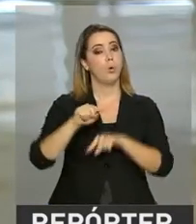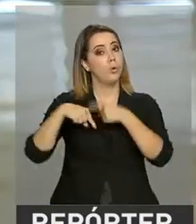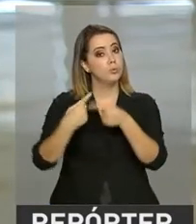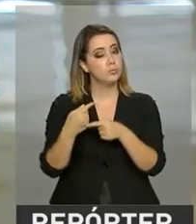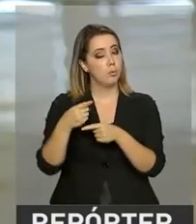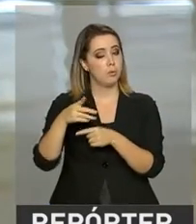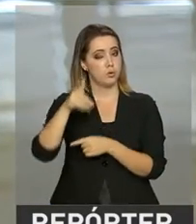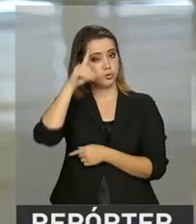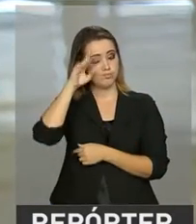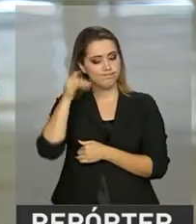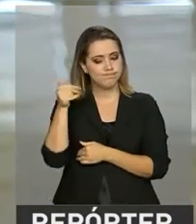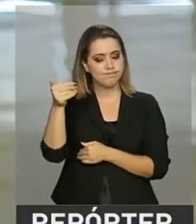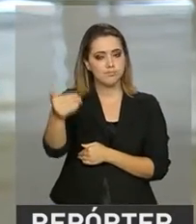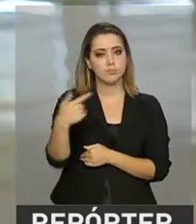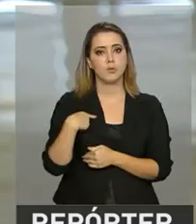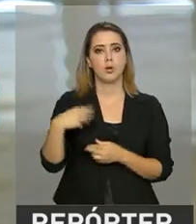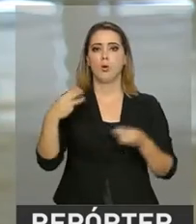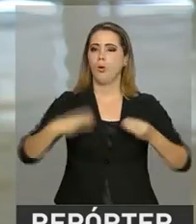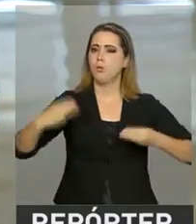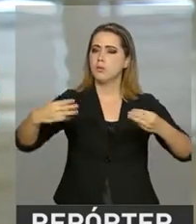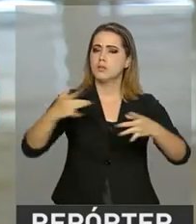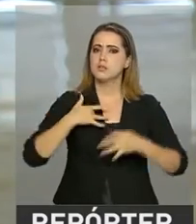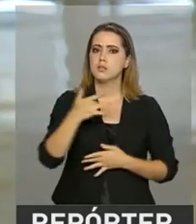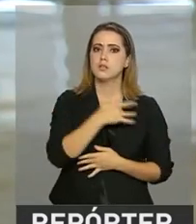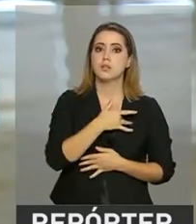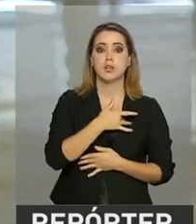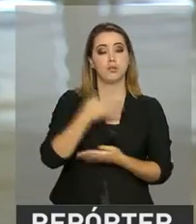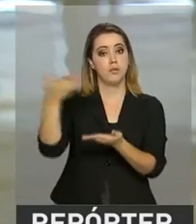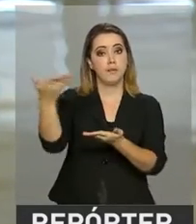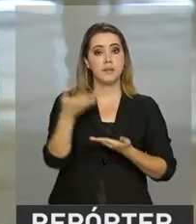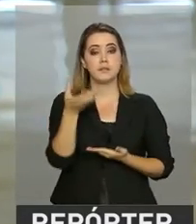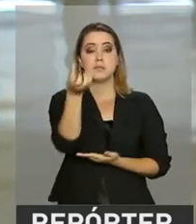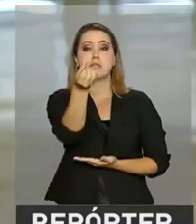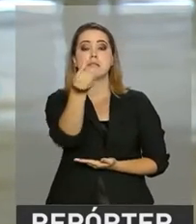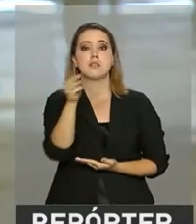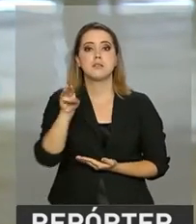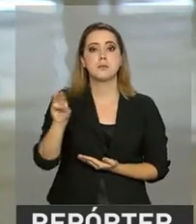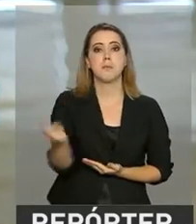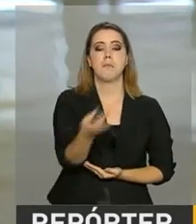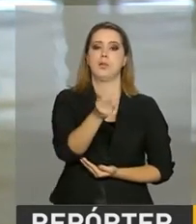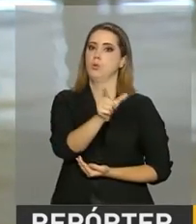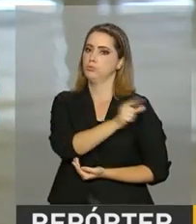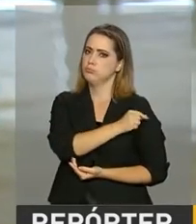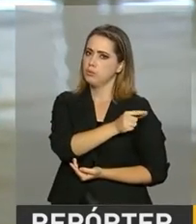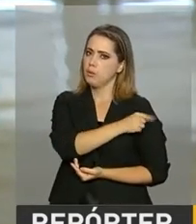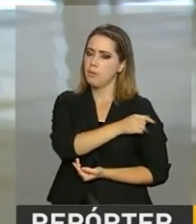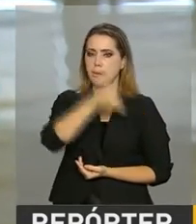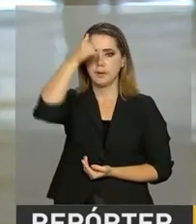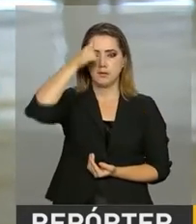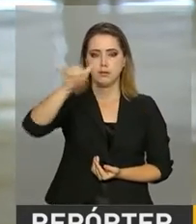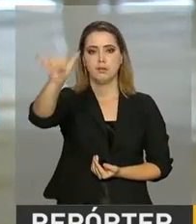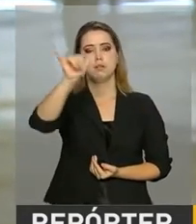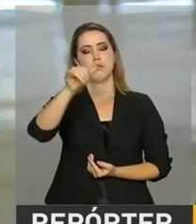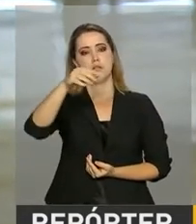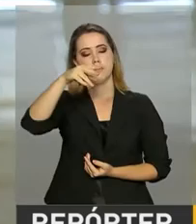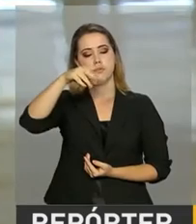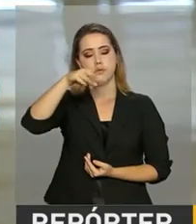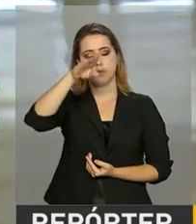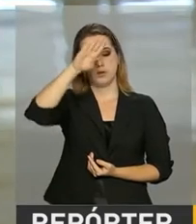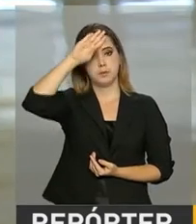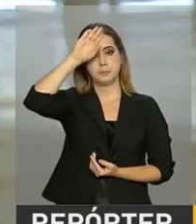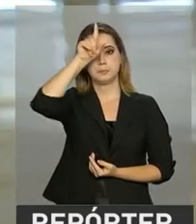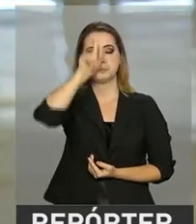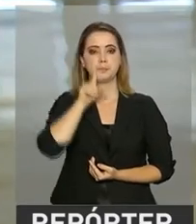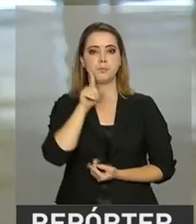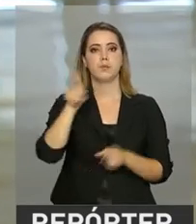dias o ministério da saúde vai receber seis milhões de doses da vacina contra a febre amarela ea também mais cinco